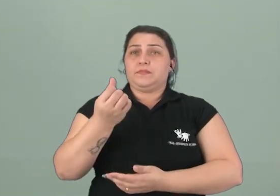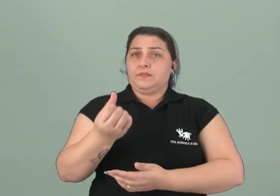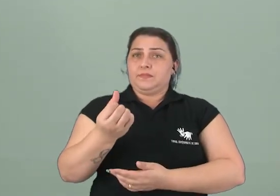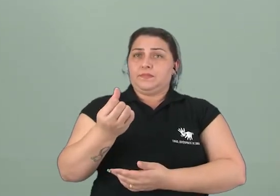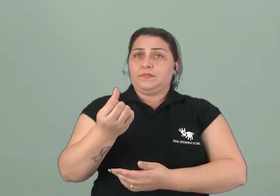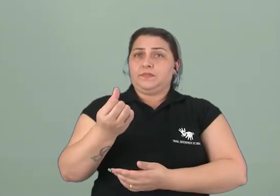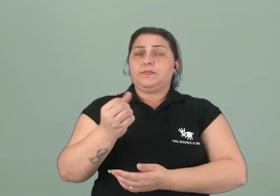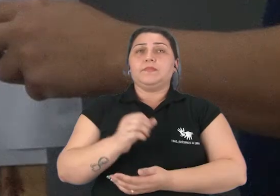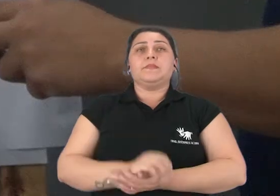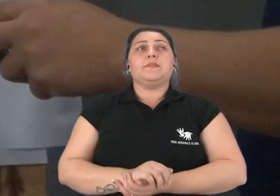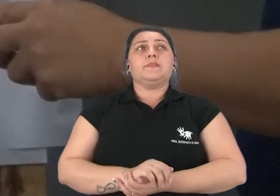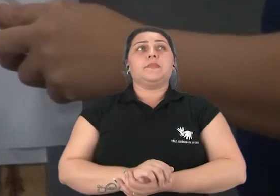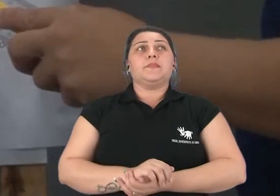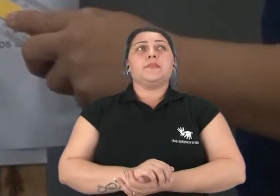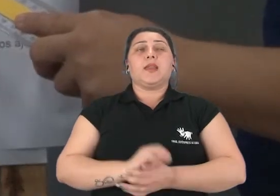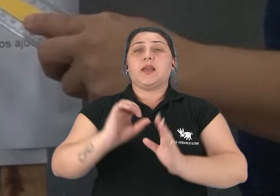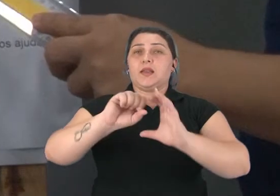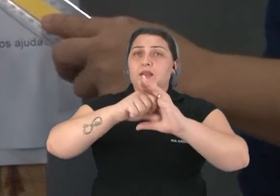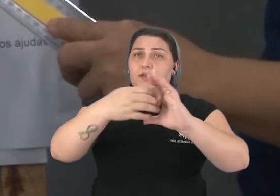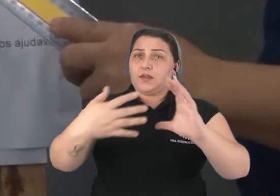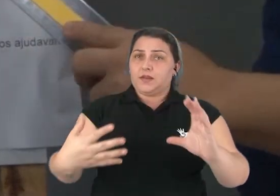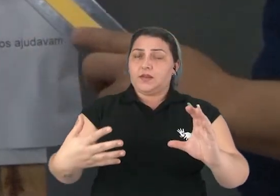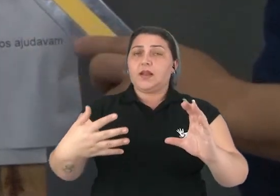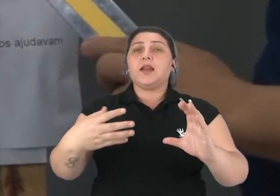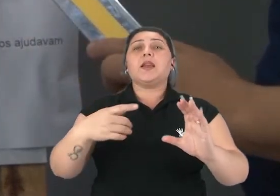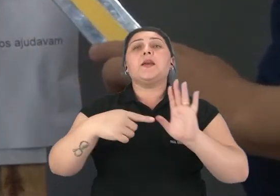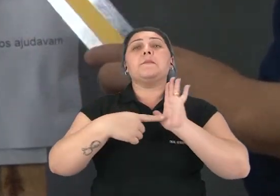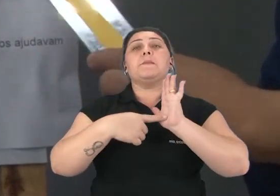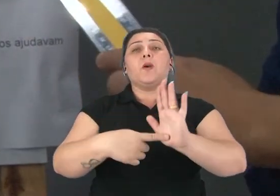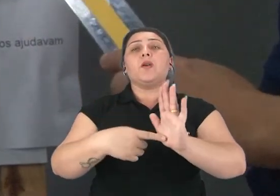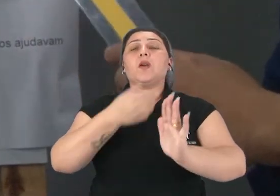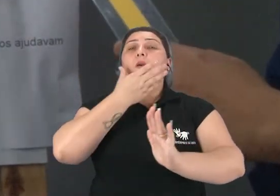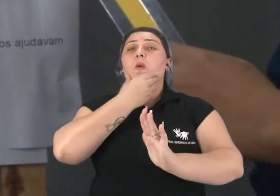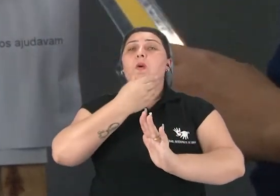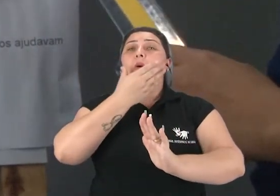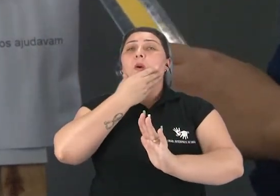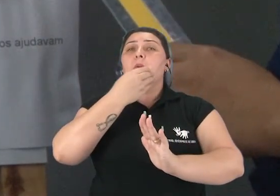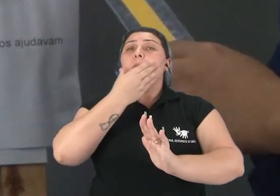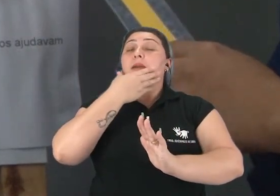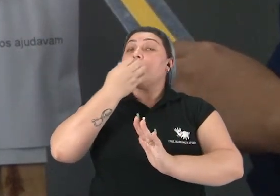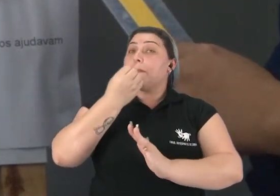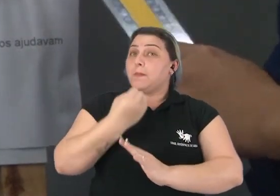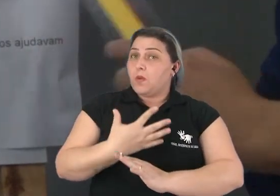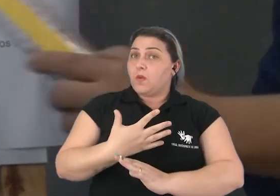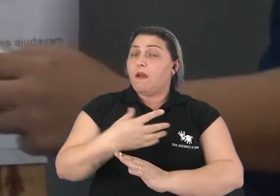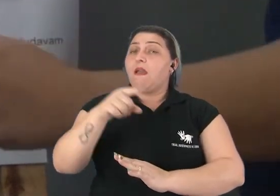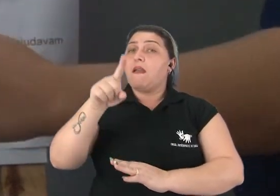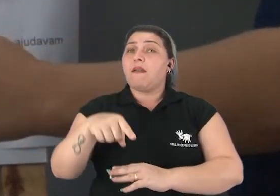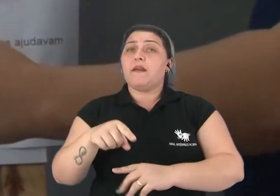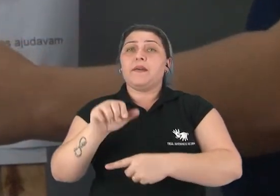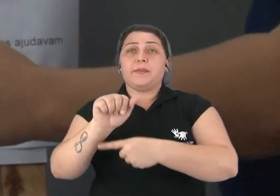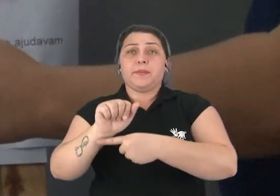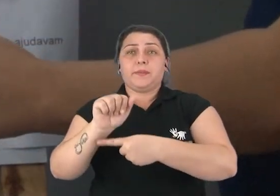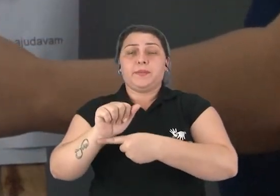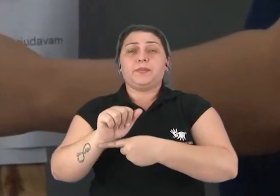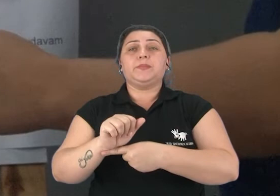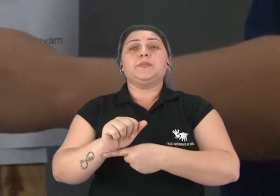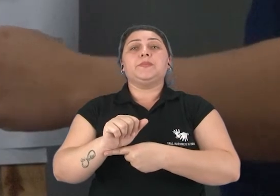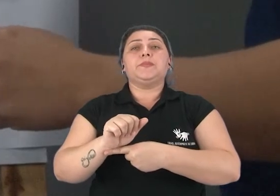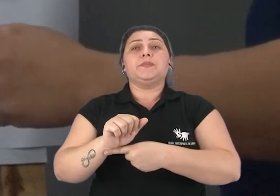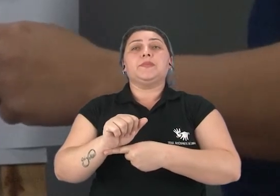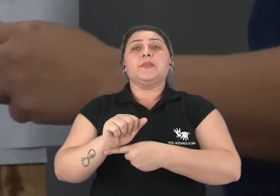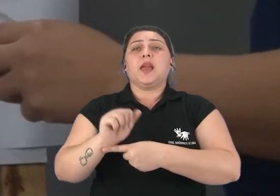C. As características que indicam que o sapateiro era do bem é: letra A,